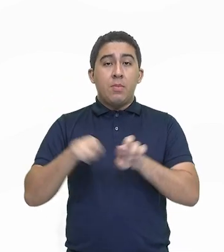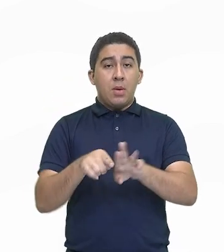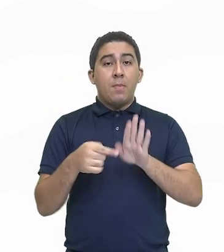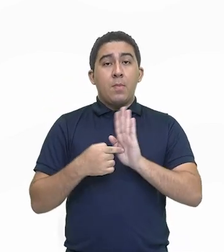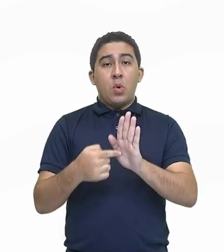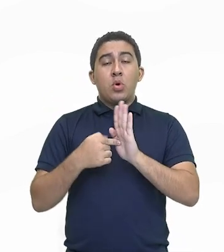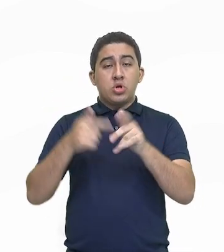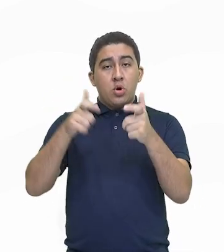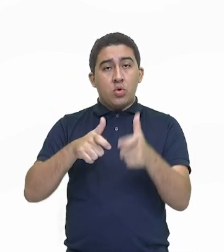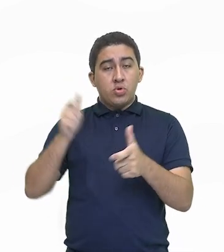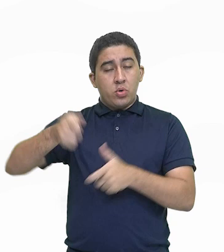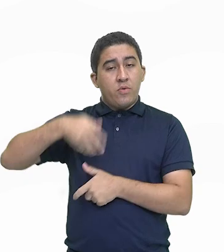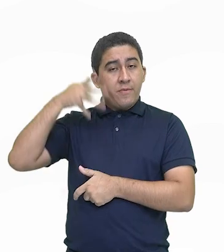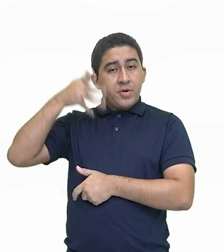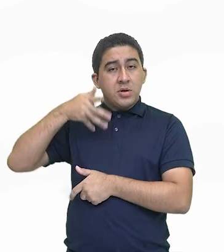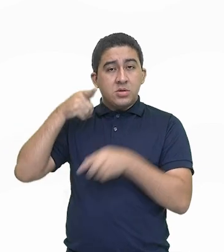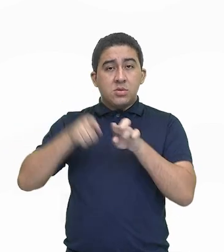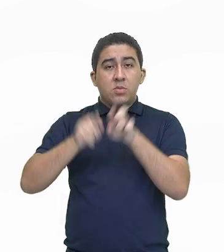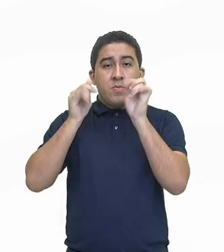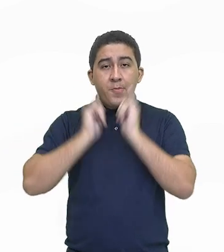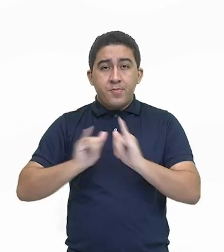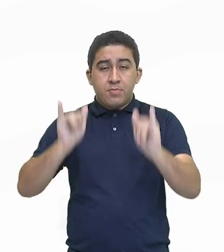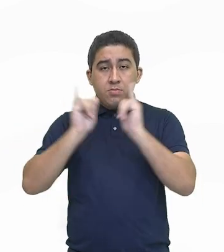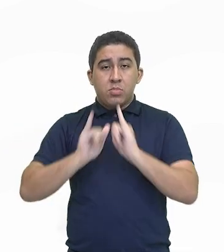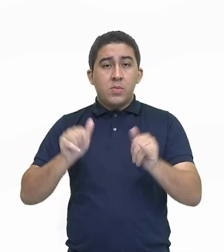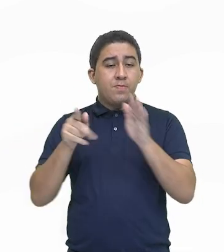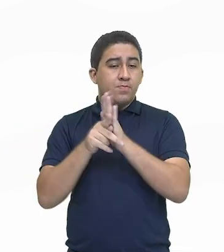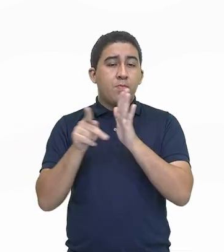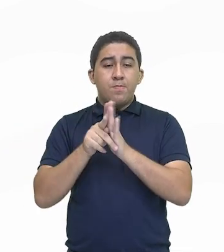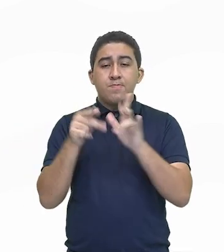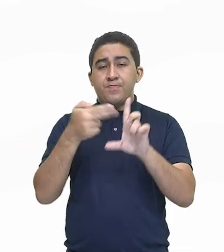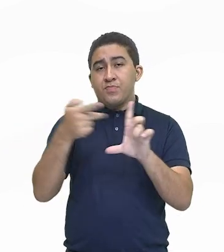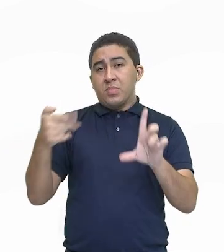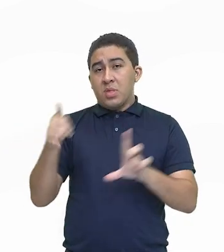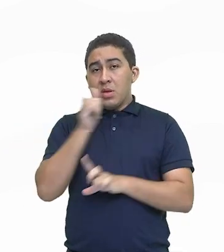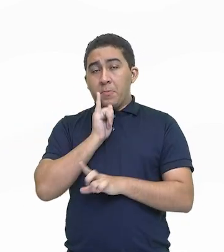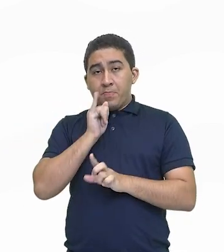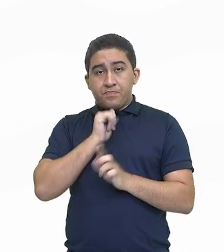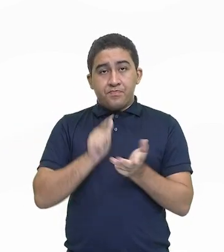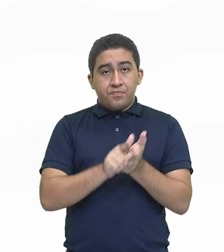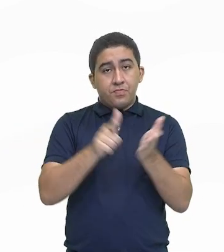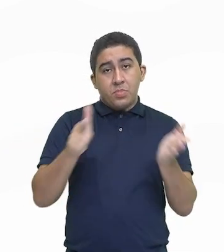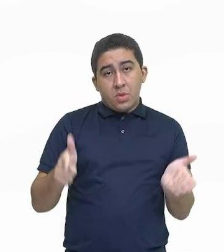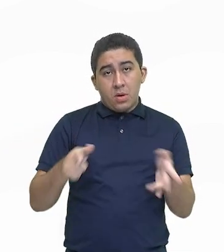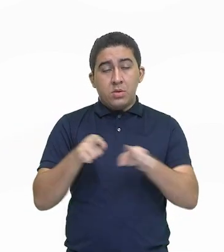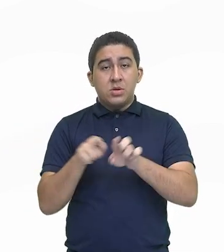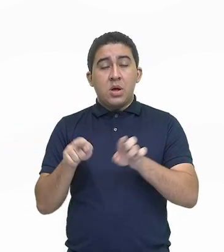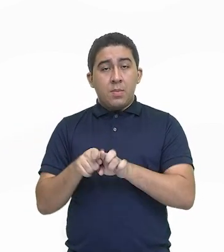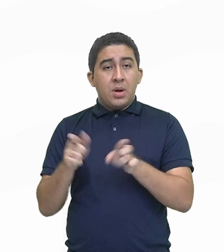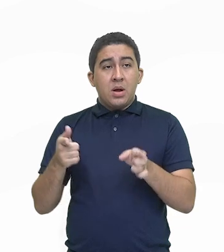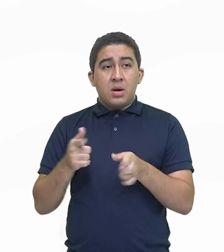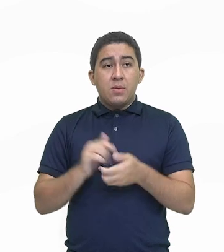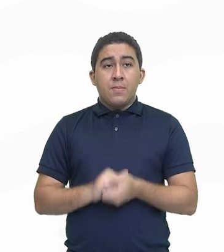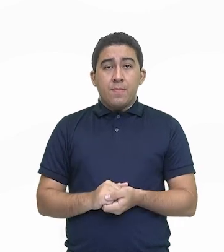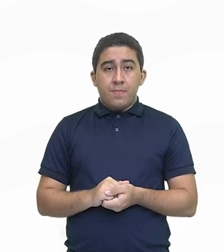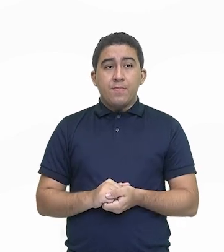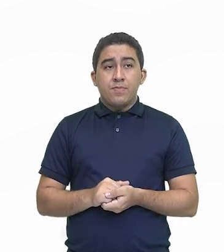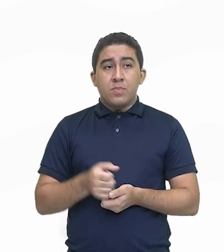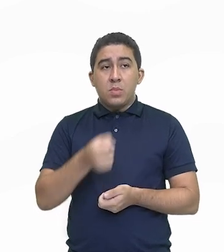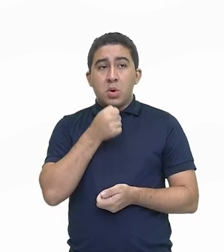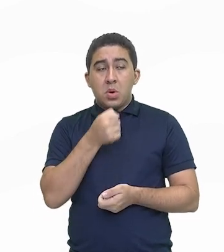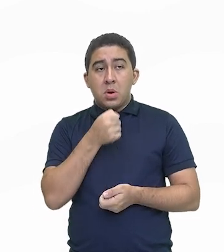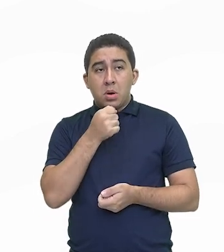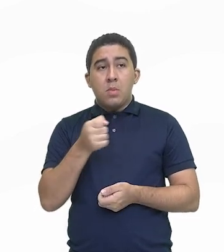em conferências, divulgação em mídias populares, como jornal, como o Globo Repórter, por exemplo, ou